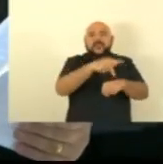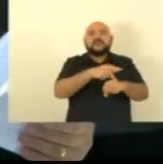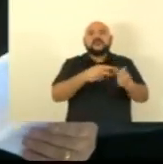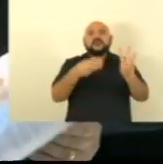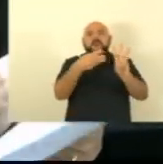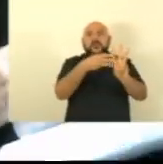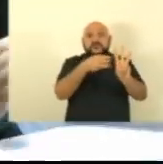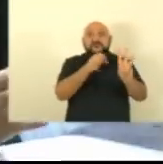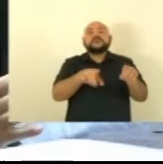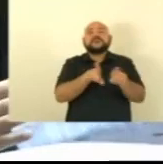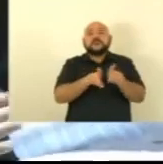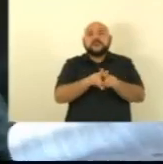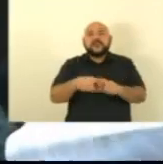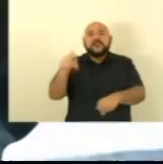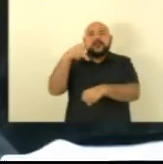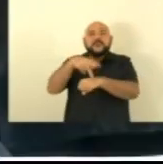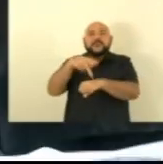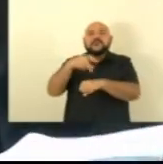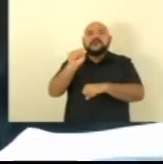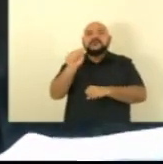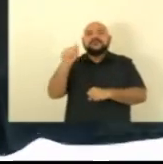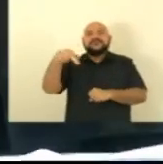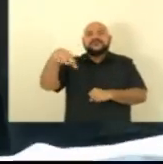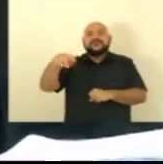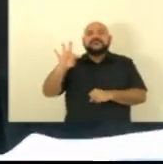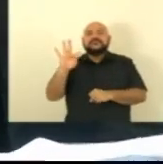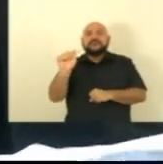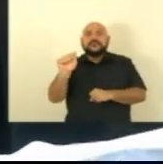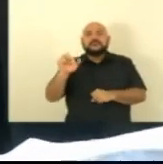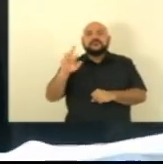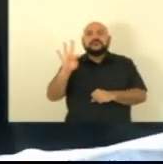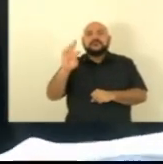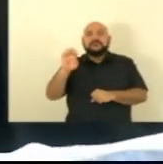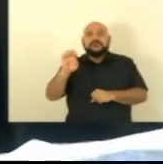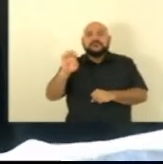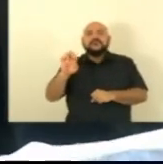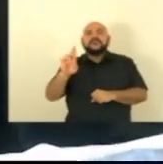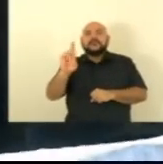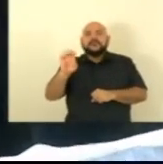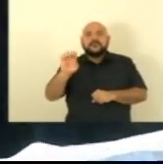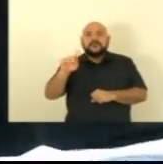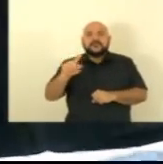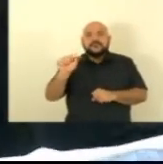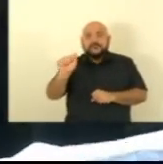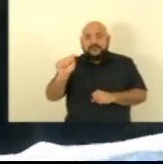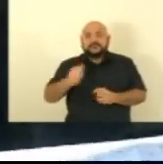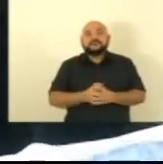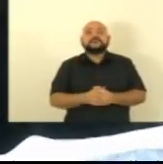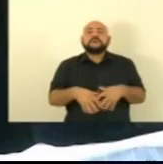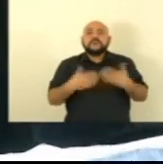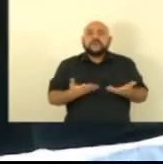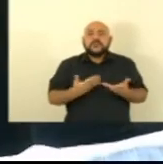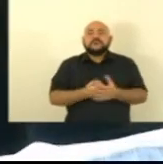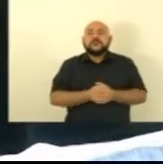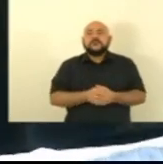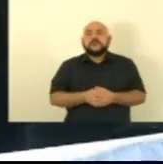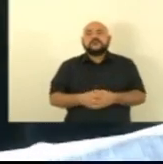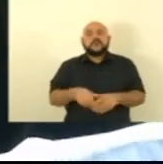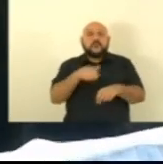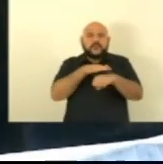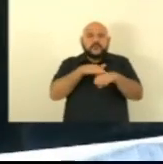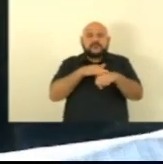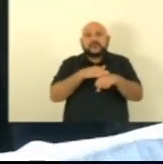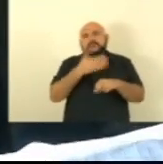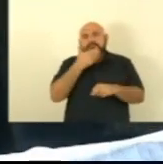Teresa, que nós conversamos que seria mais interessante que fosse baixado de pauta para podermos conversar melhor a respeito e